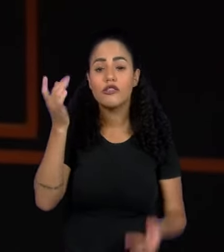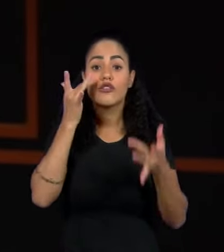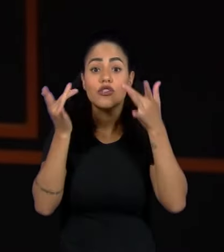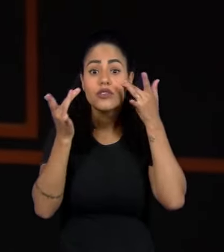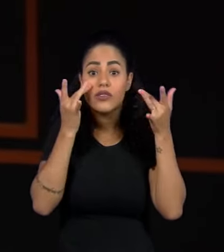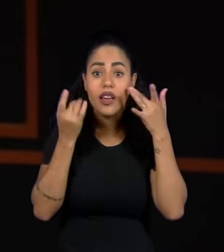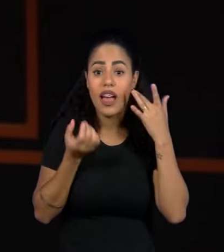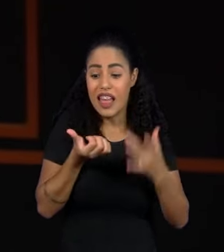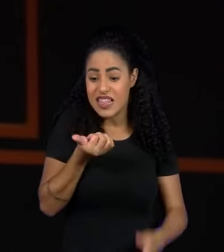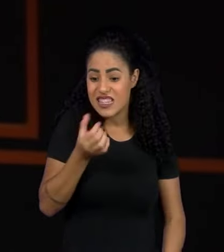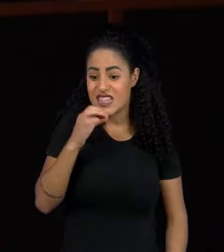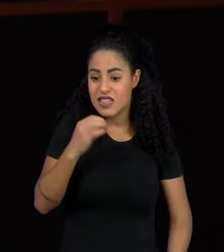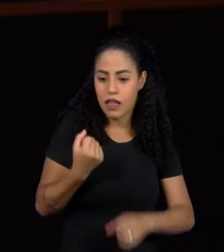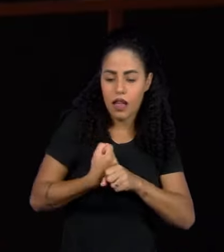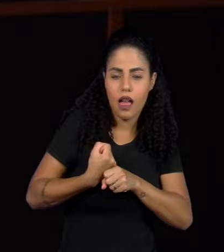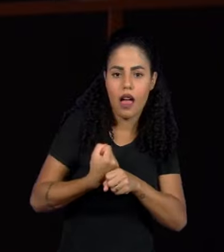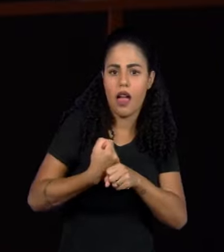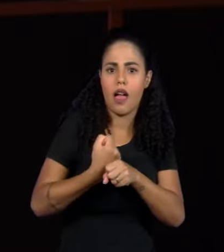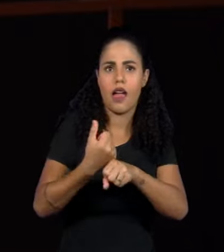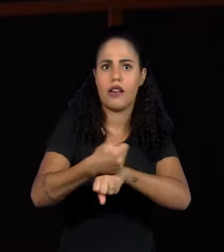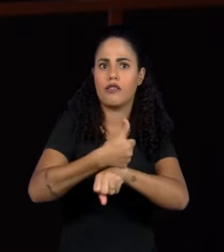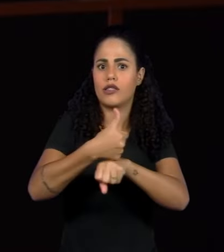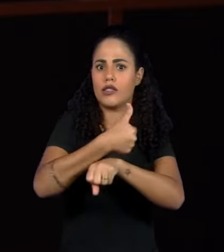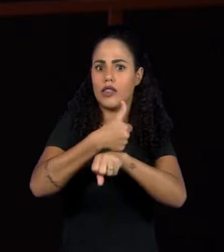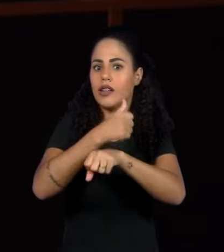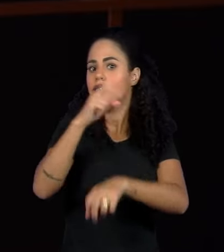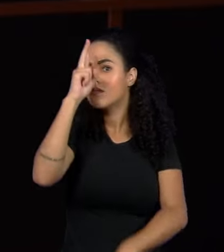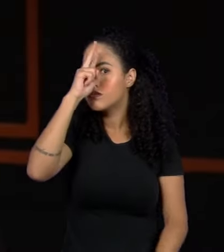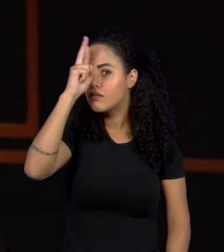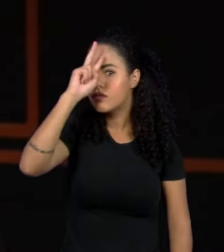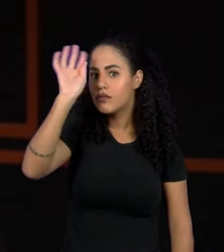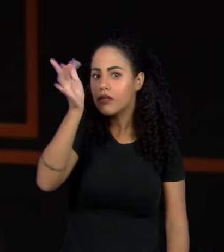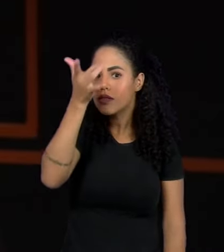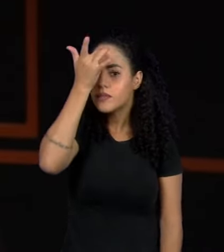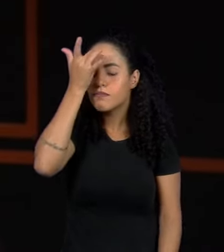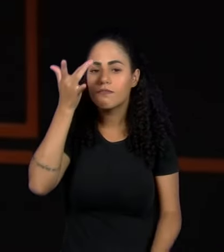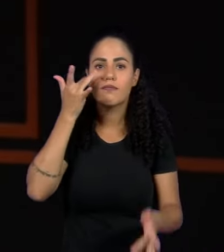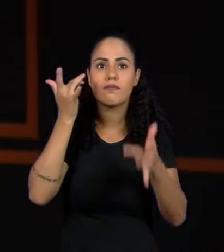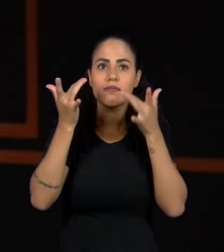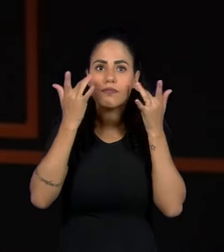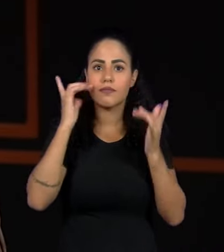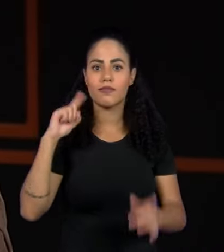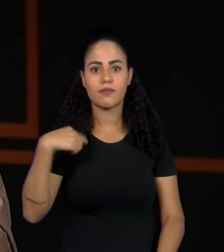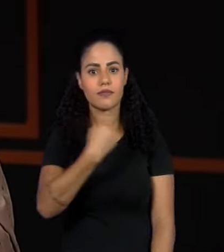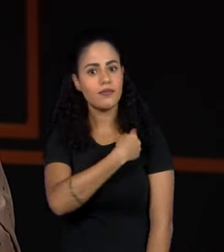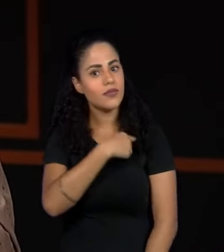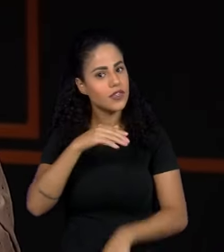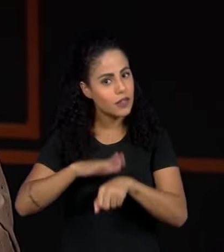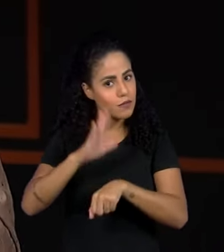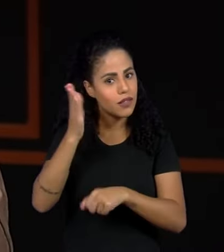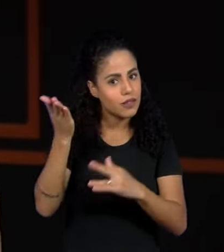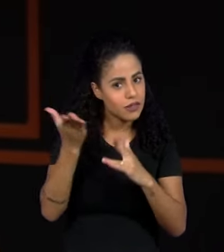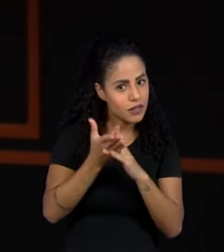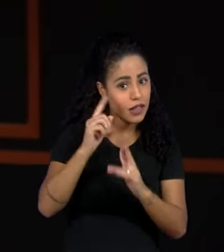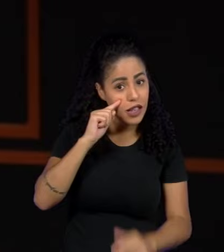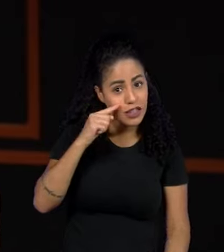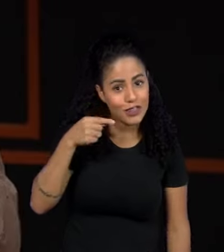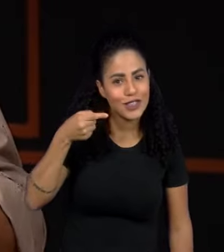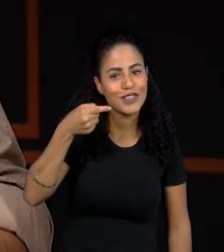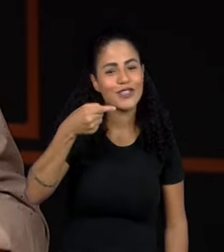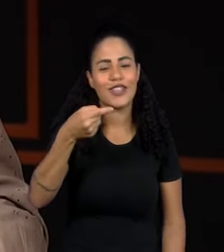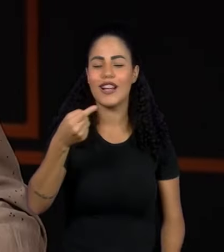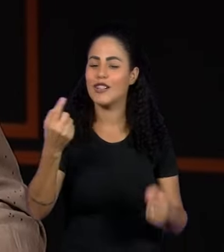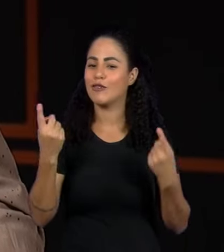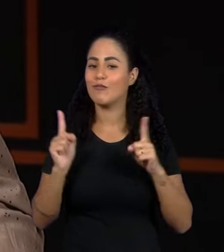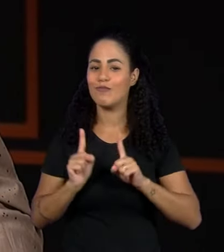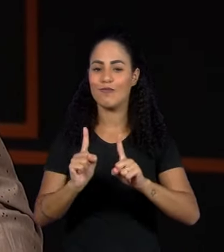mais de 60 anos. É uma memória viva do nosso teatro. É mesmo. Nós temos mais um intervalo agora e voltamos já